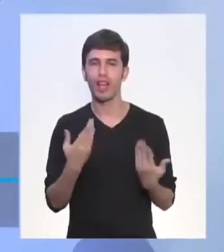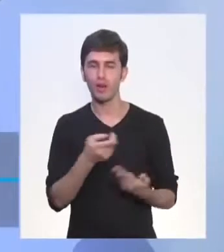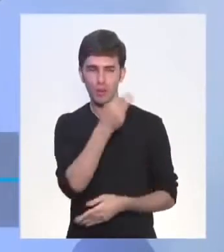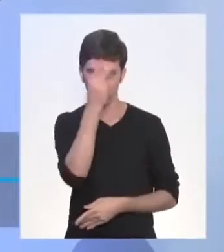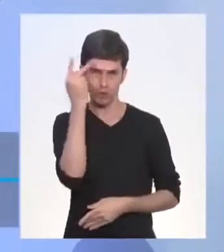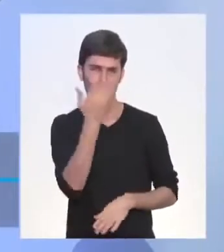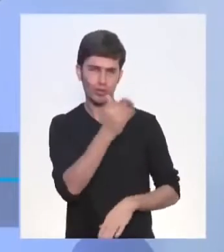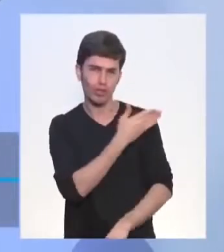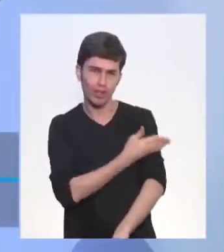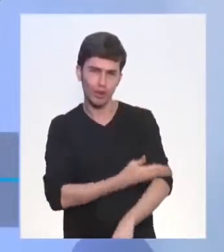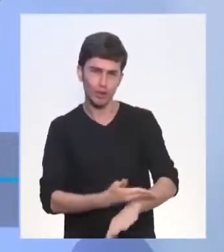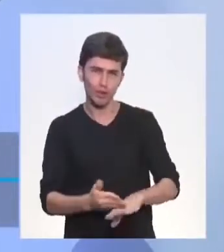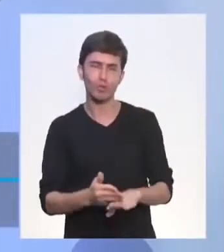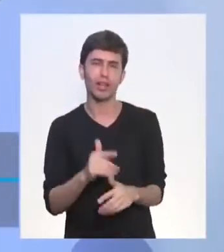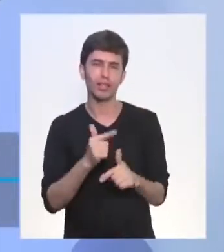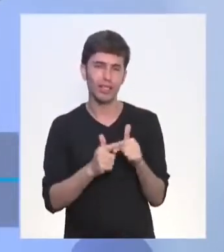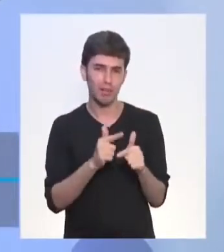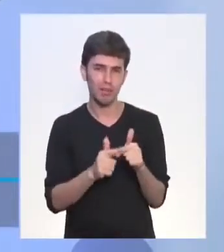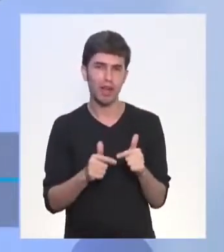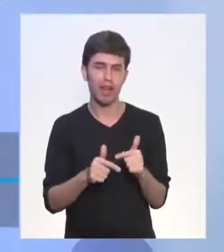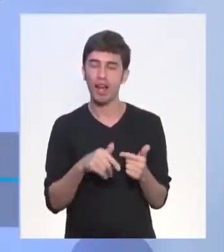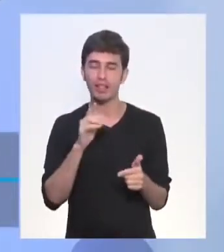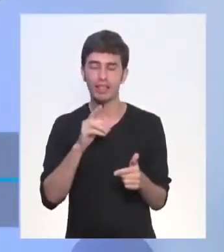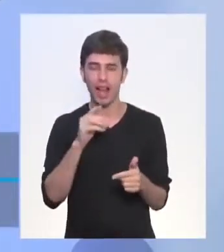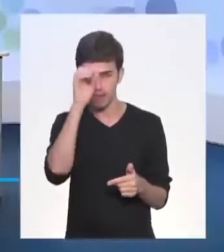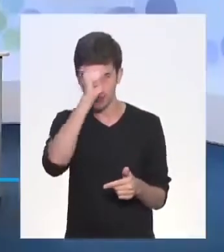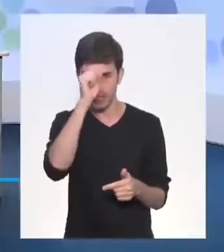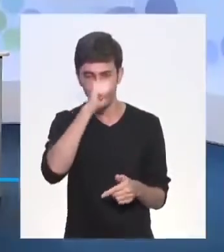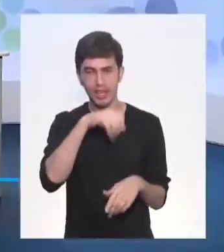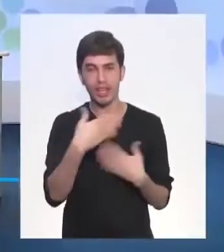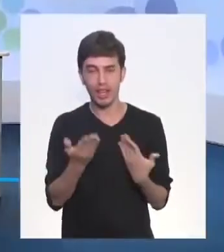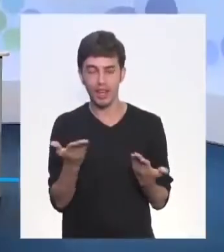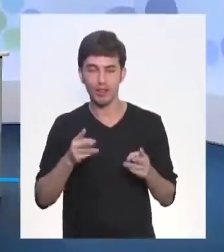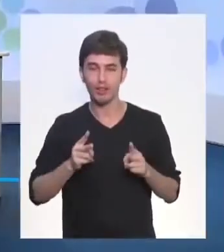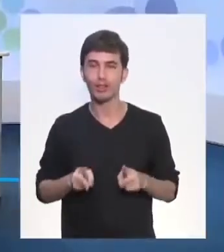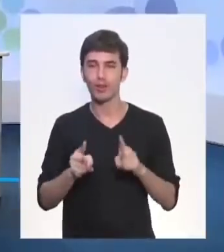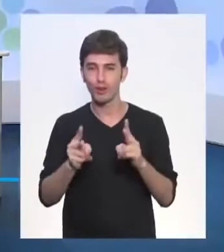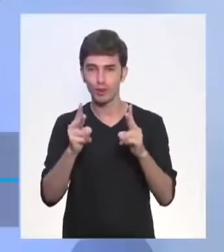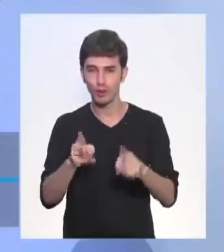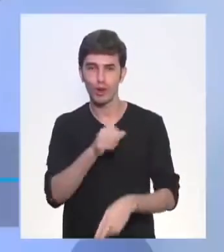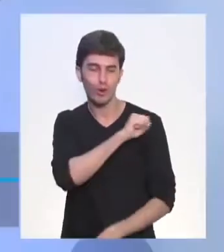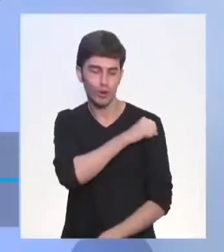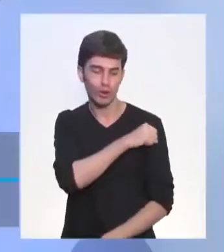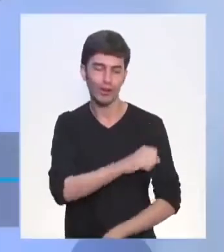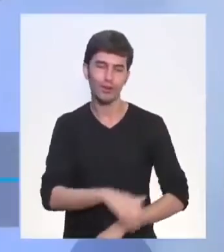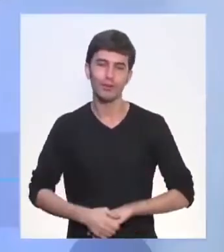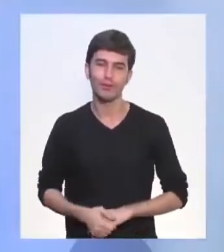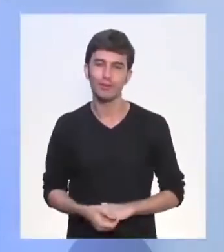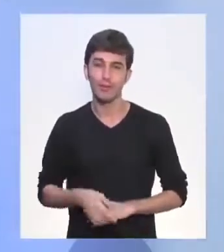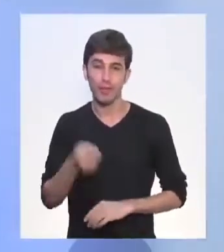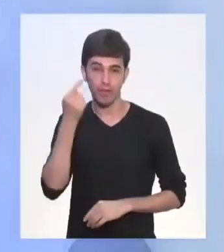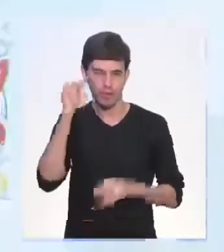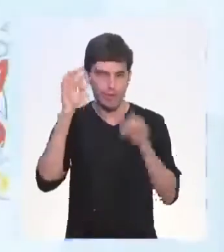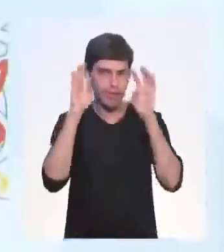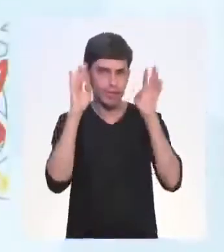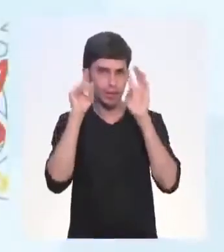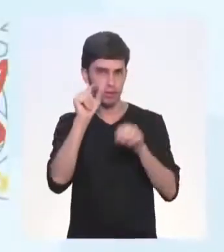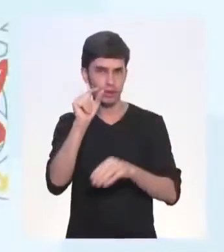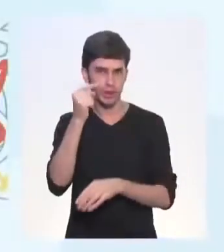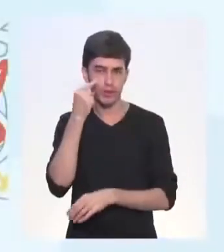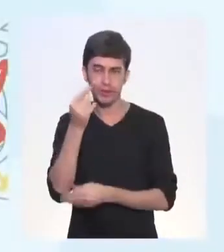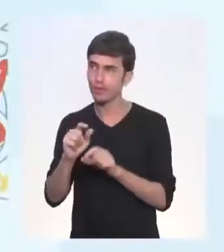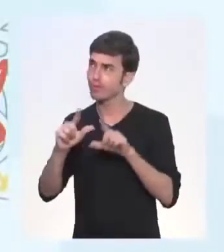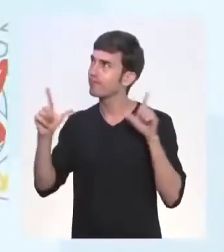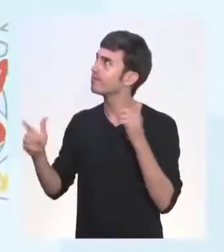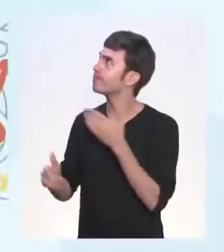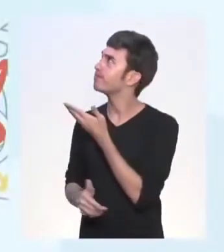ideia da revisão aí para os nossos alunos do oitavo ano. Beleza? É isso aí. Tá, vamos pensar um pouquinho, gente, vai aparecer aí na tela, tá?